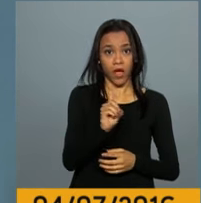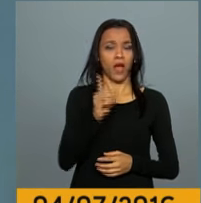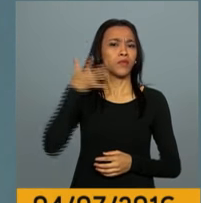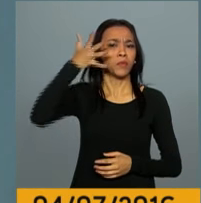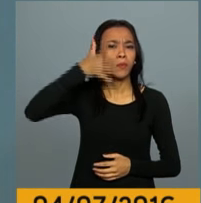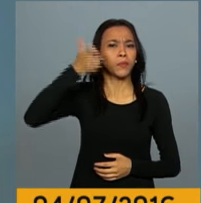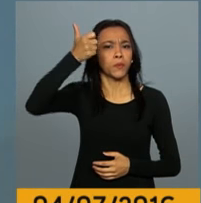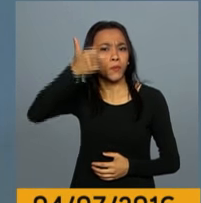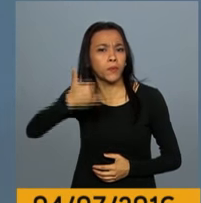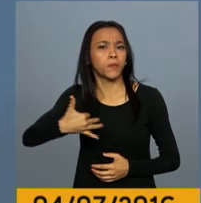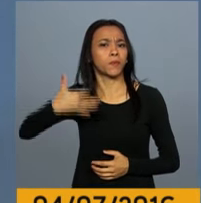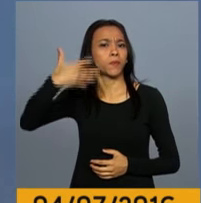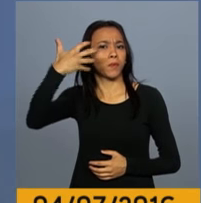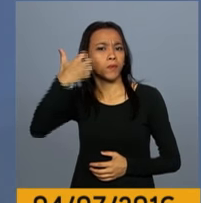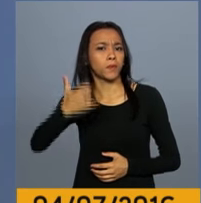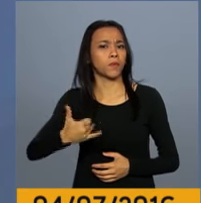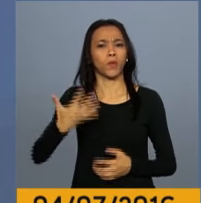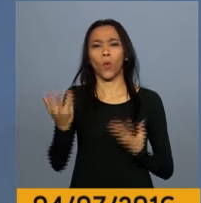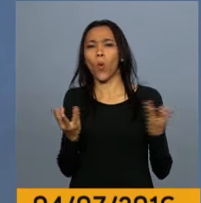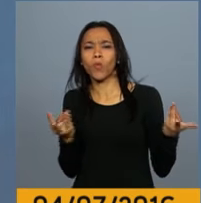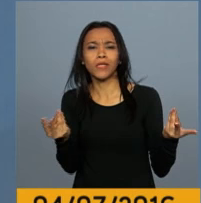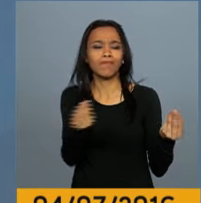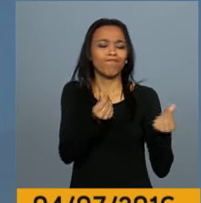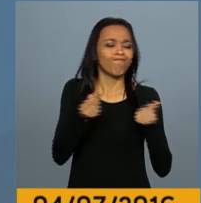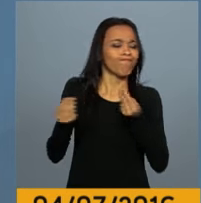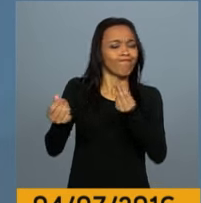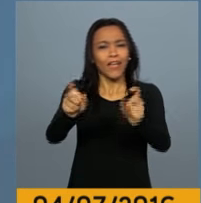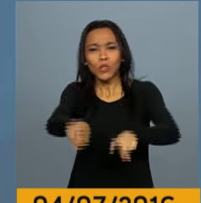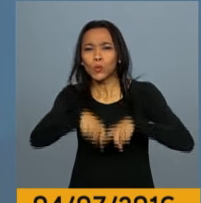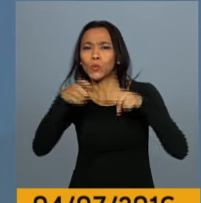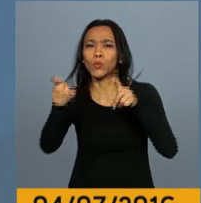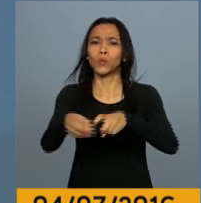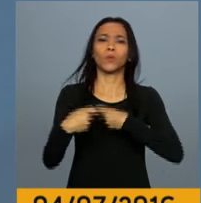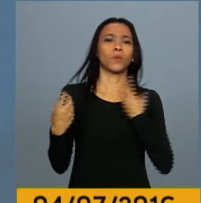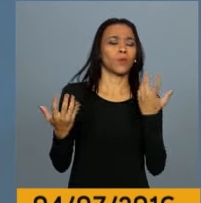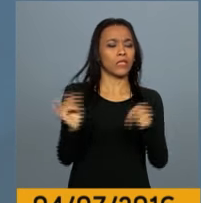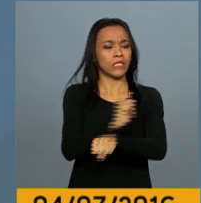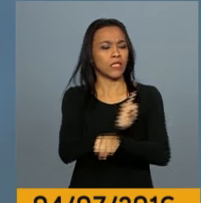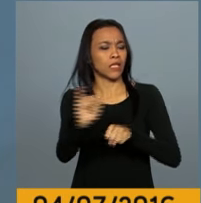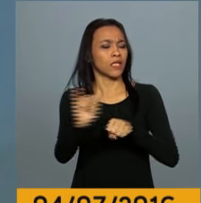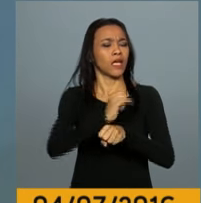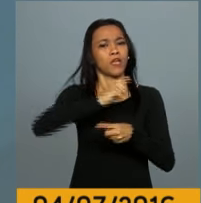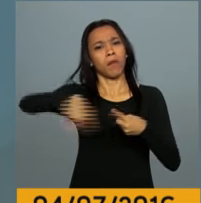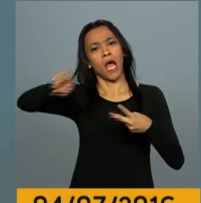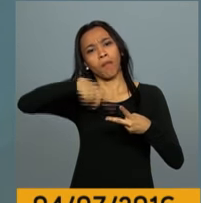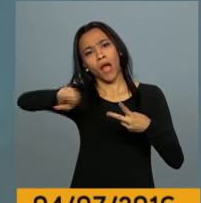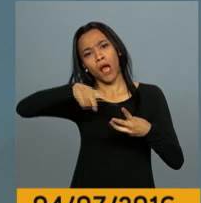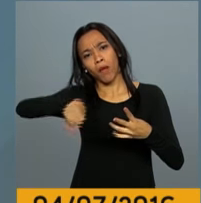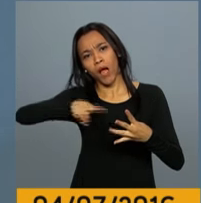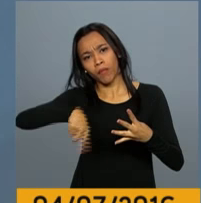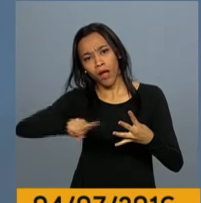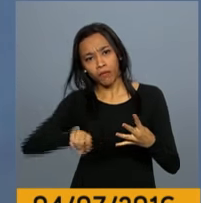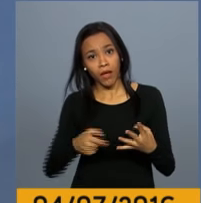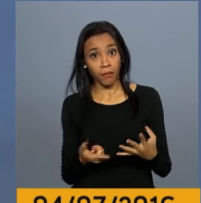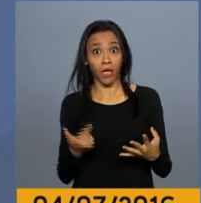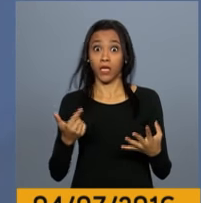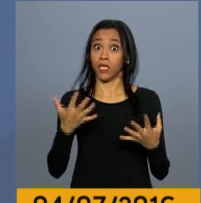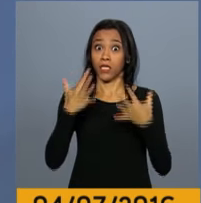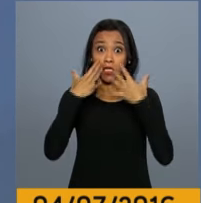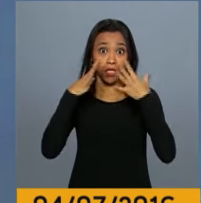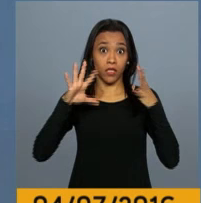das excelências da nossa agricultura, do nosso setor agropecuário, enfim, de um setor que hoje ganha